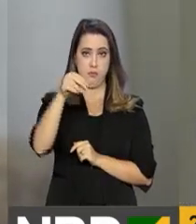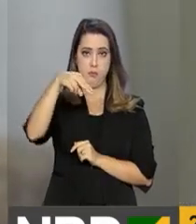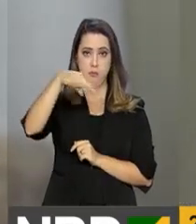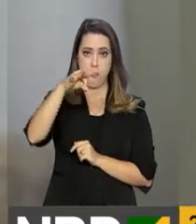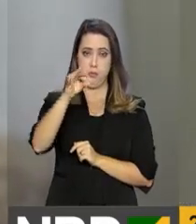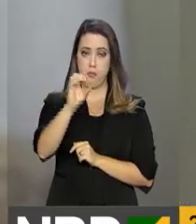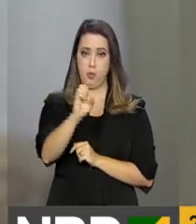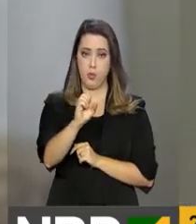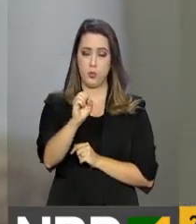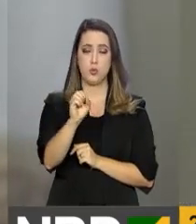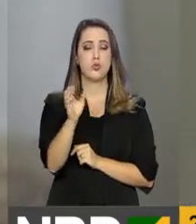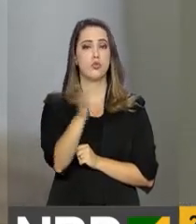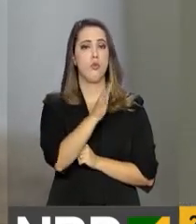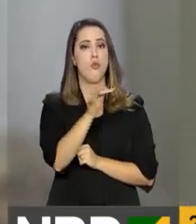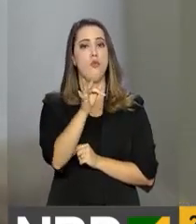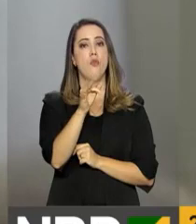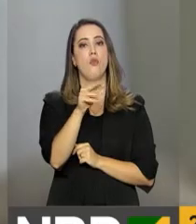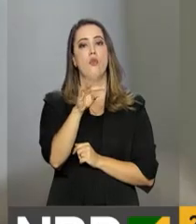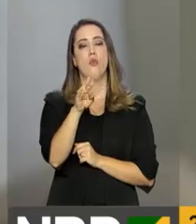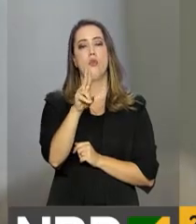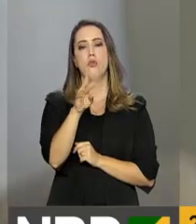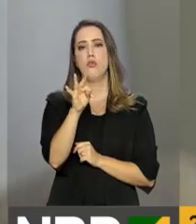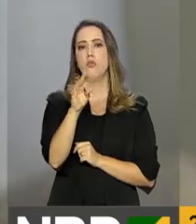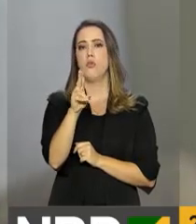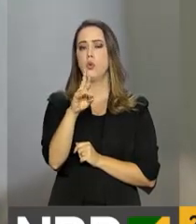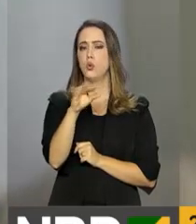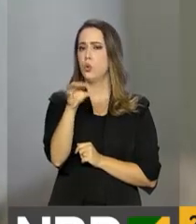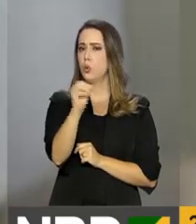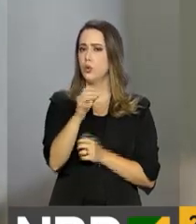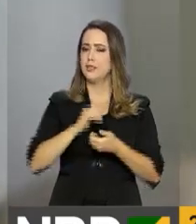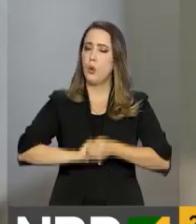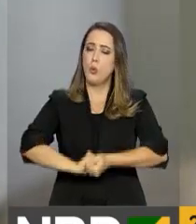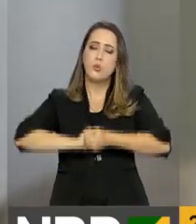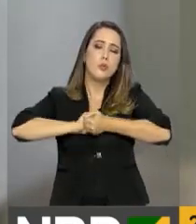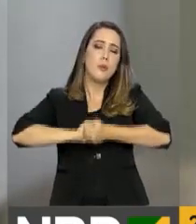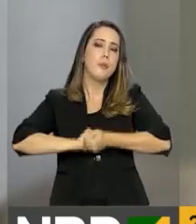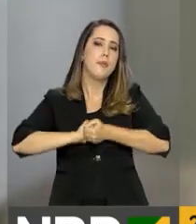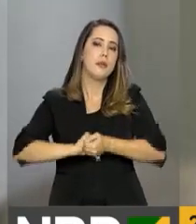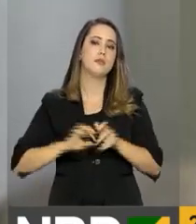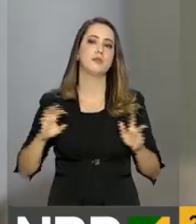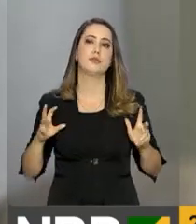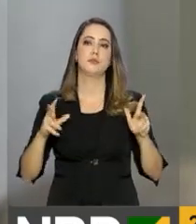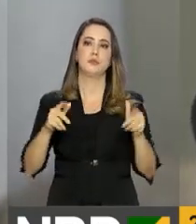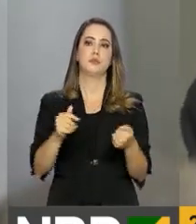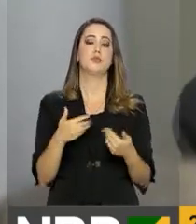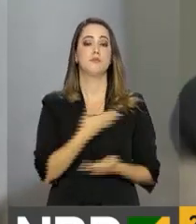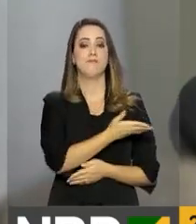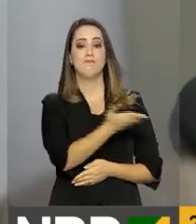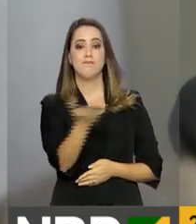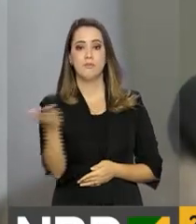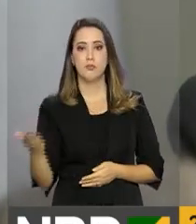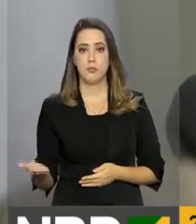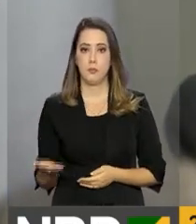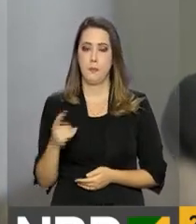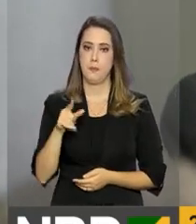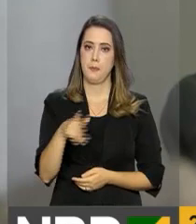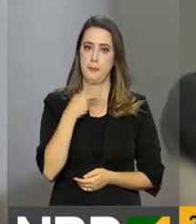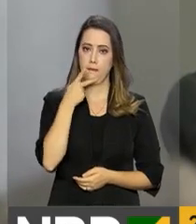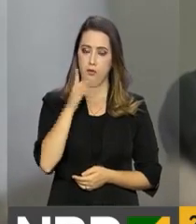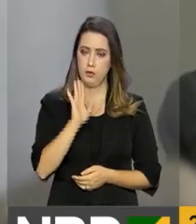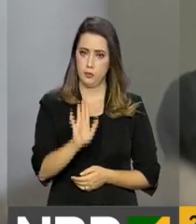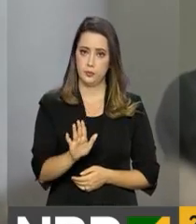algumas palavras ao longo da minha fala. Então, cumprimentando a todos os senhores e senhoras, eu começo por